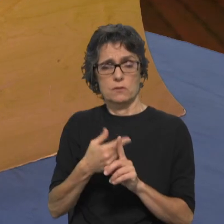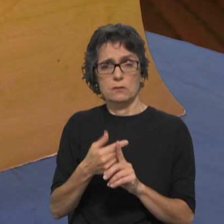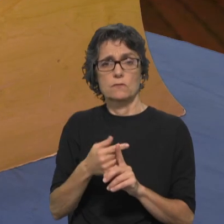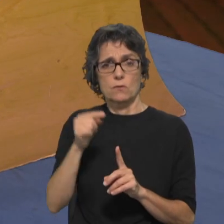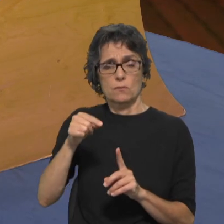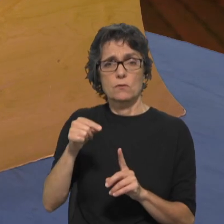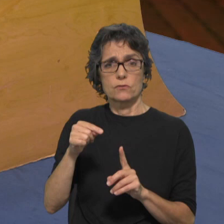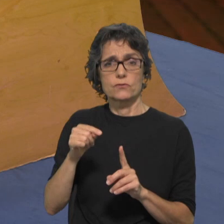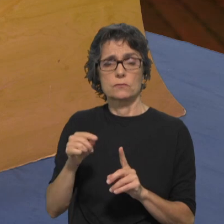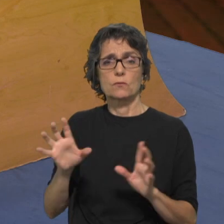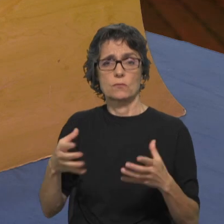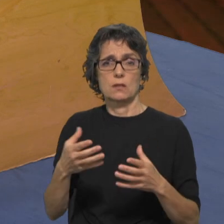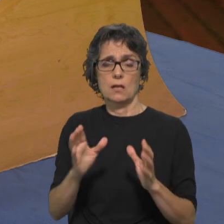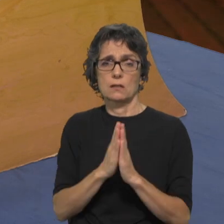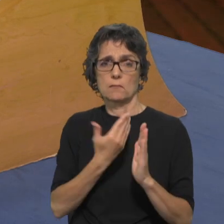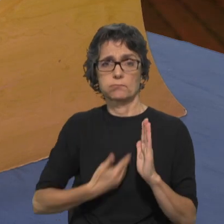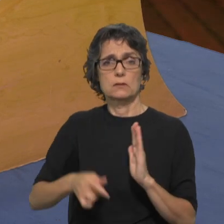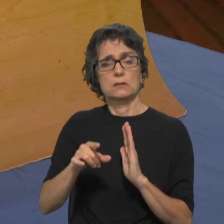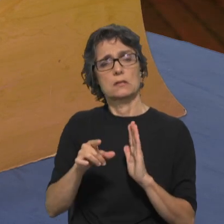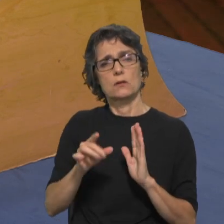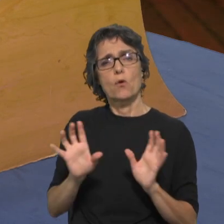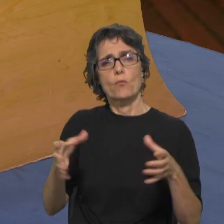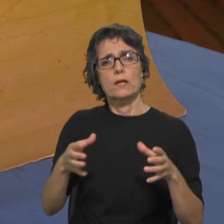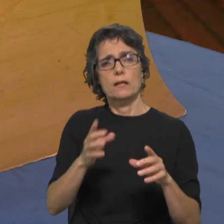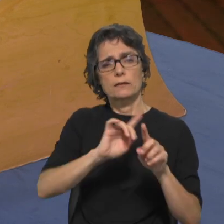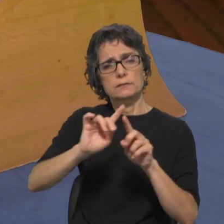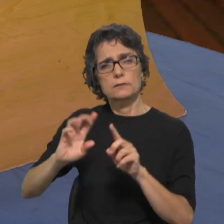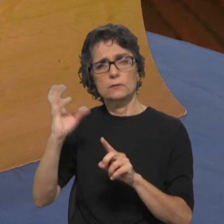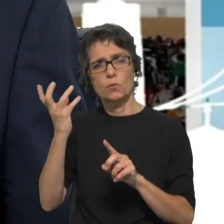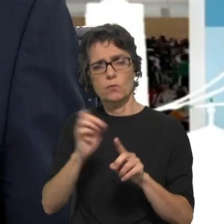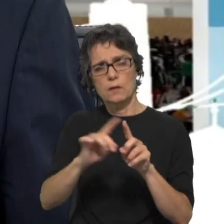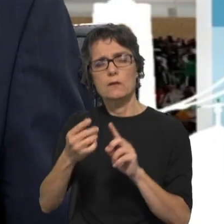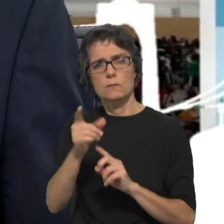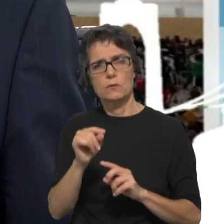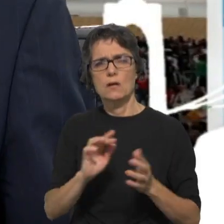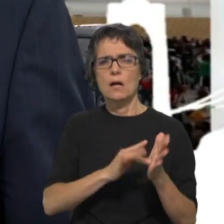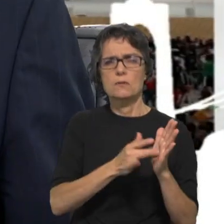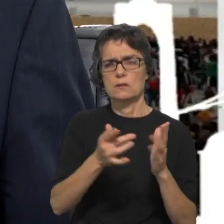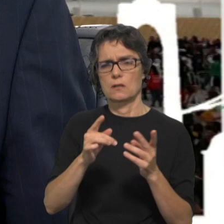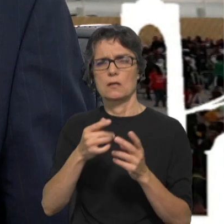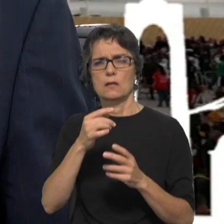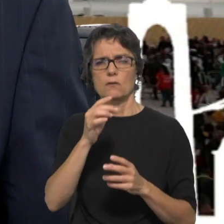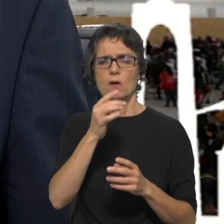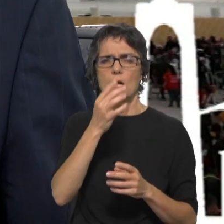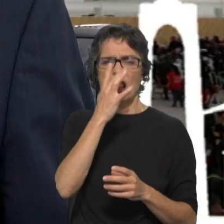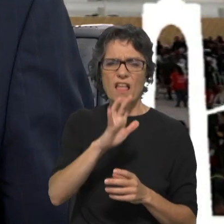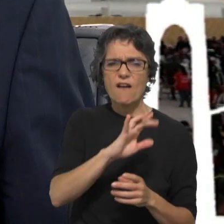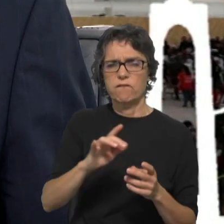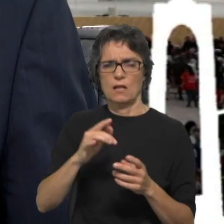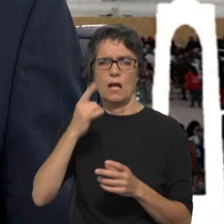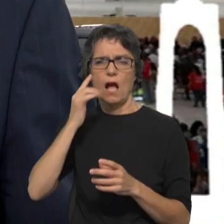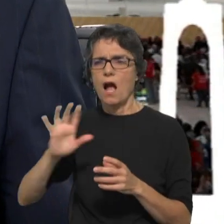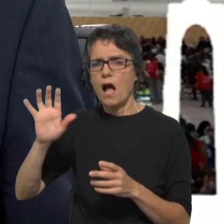pessoas de ser uma comunidade mais diversificada aqui em Portugal, muitos brasileiros, muitos africanos, muitos